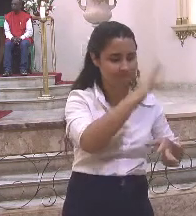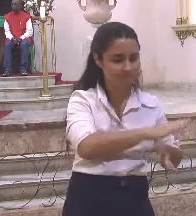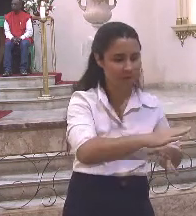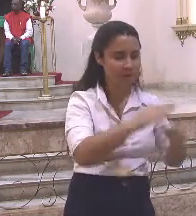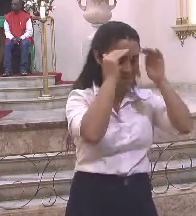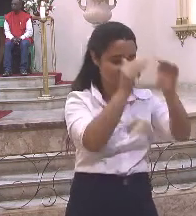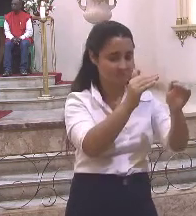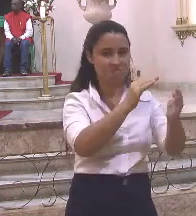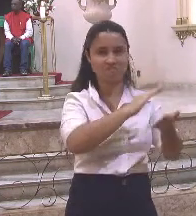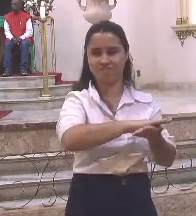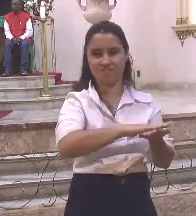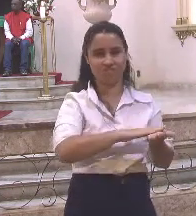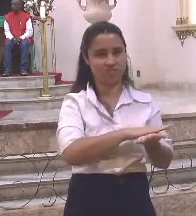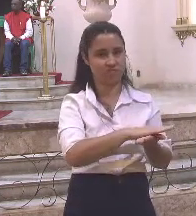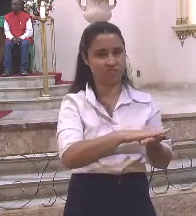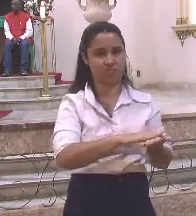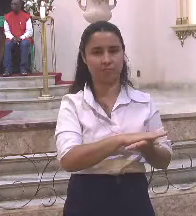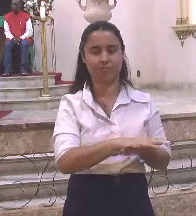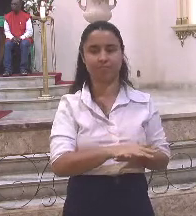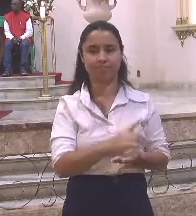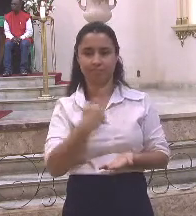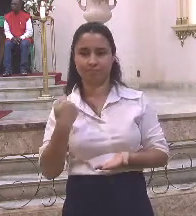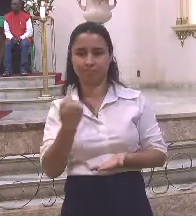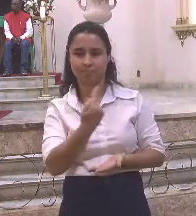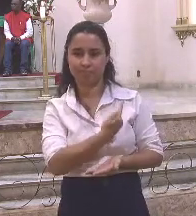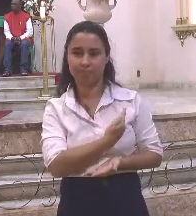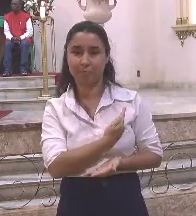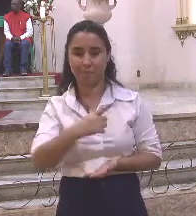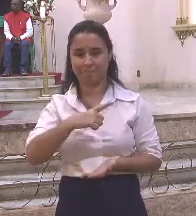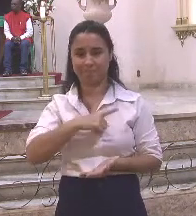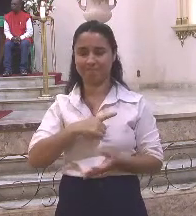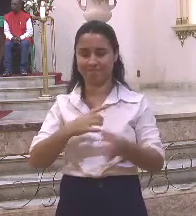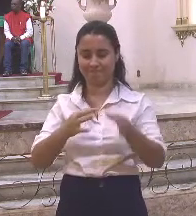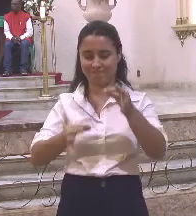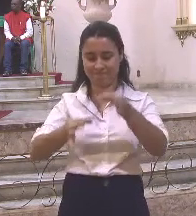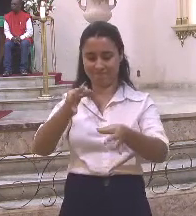Nós, porém, temos um juiz santo e justo.